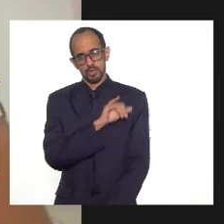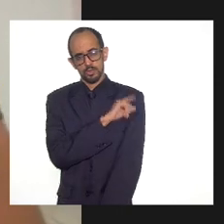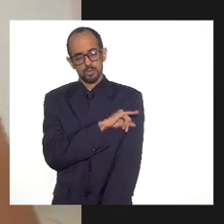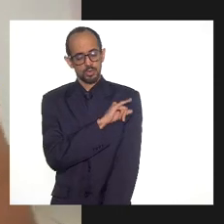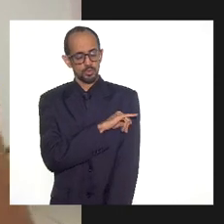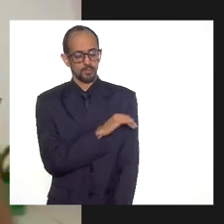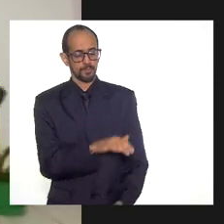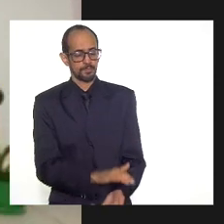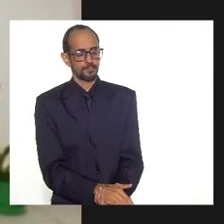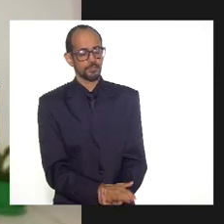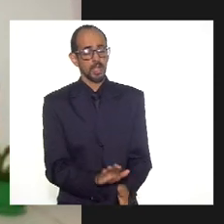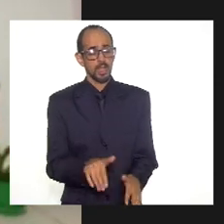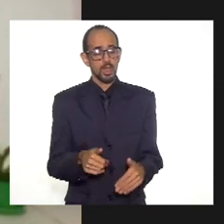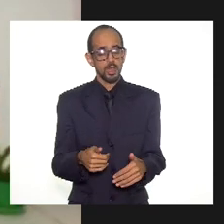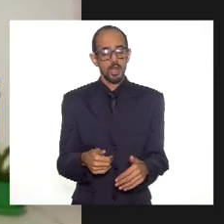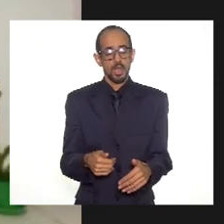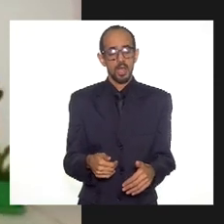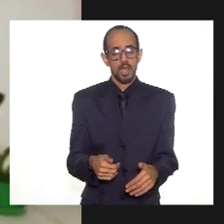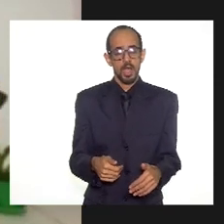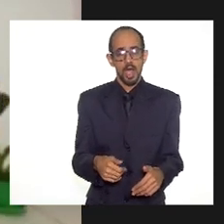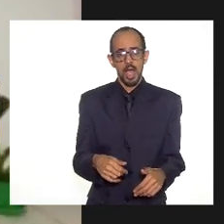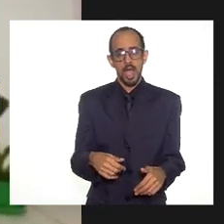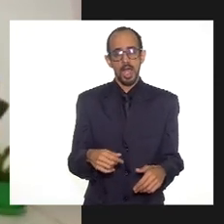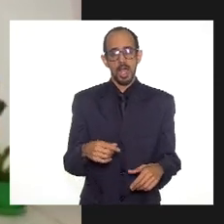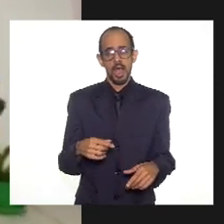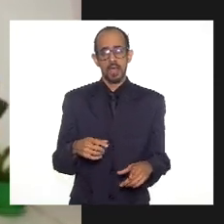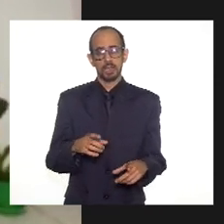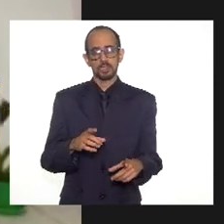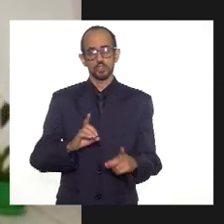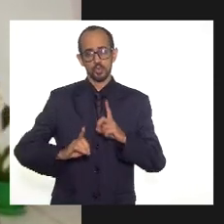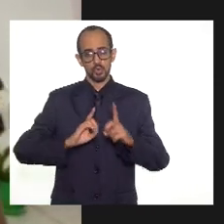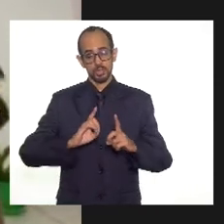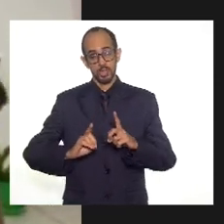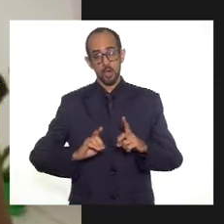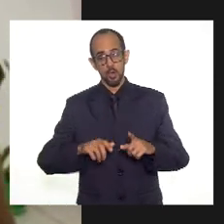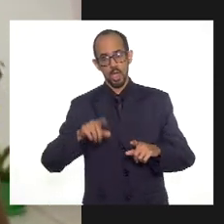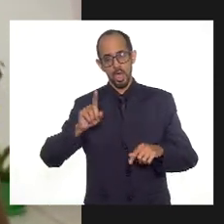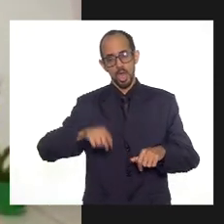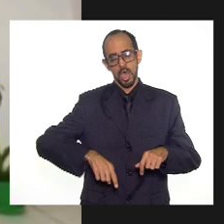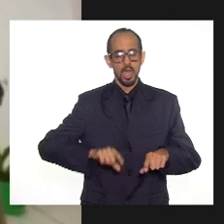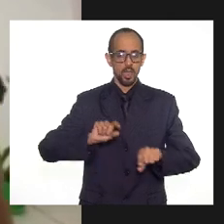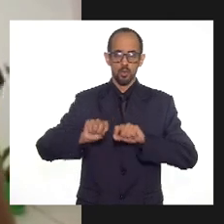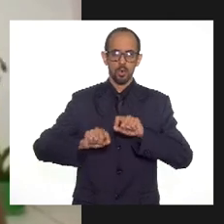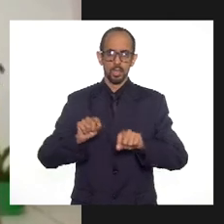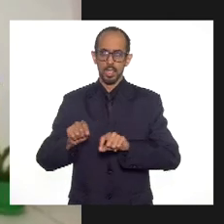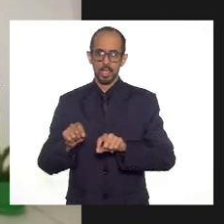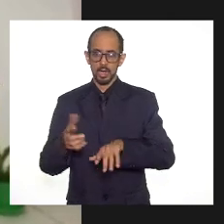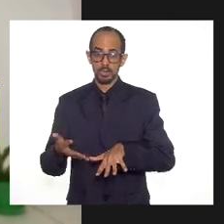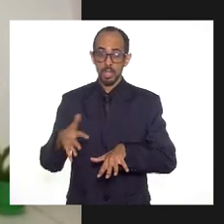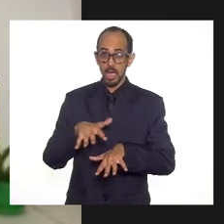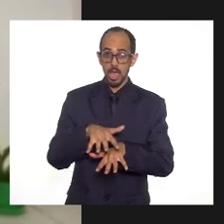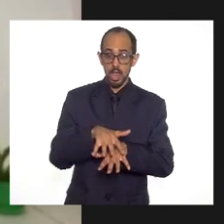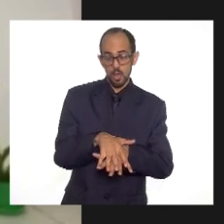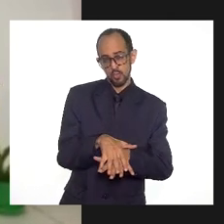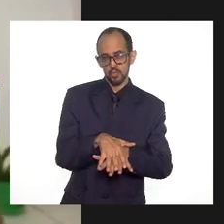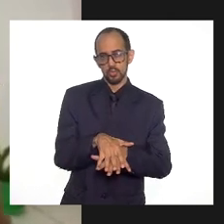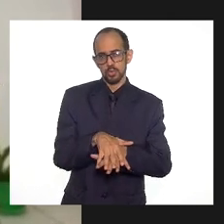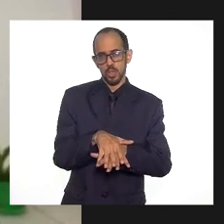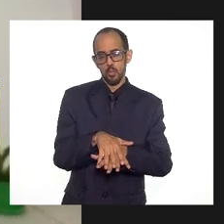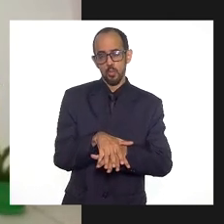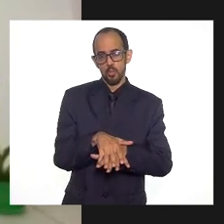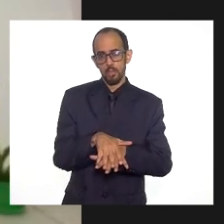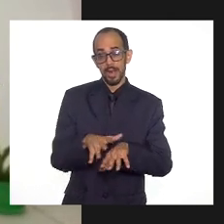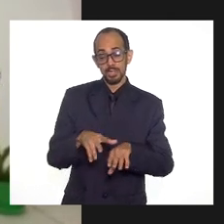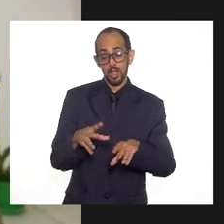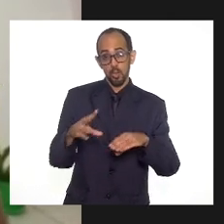sentido, a nossa discussão vem muito nessa inclusão, nessa PEC, né,